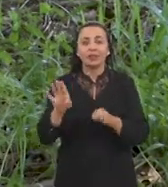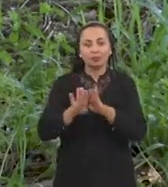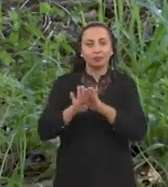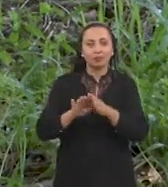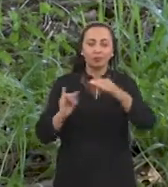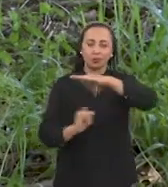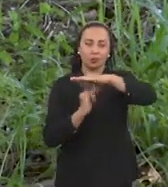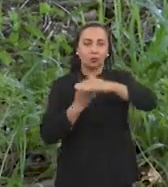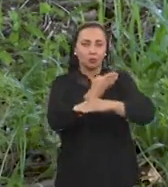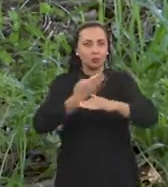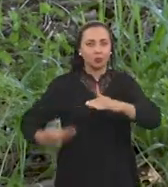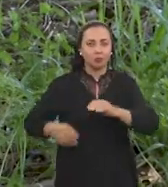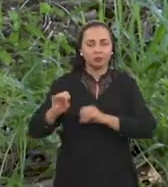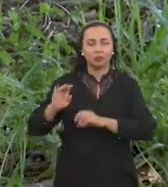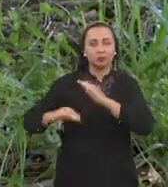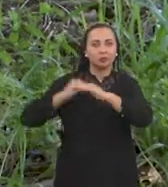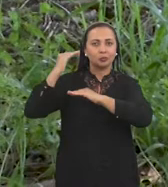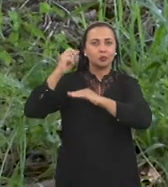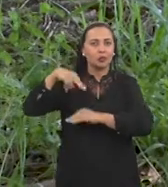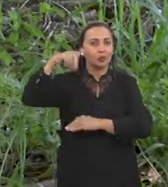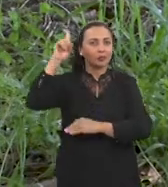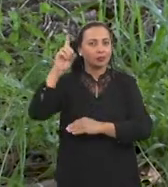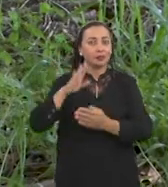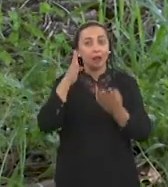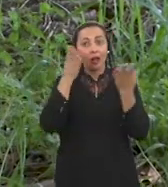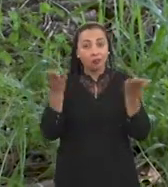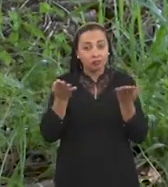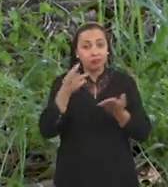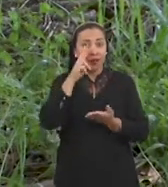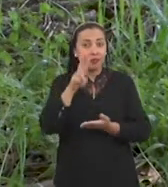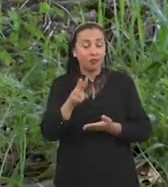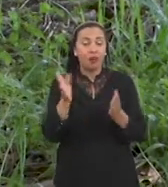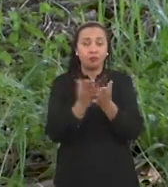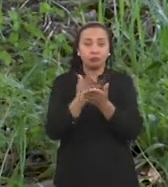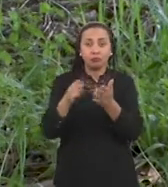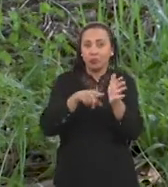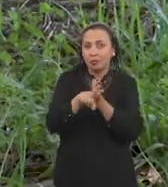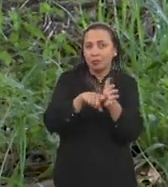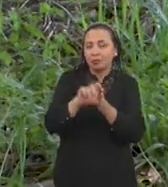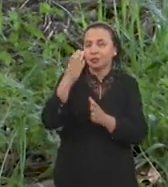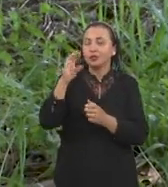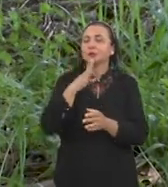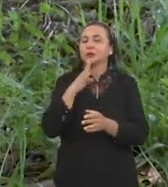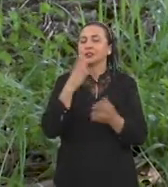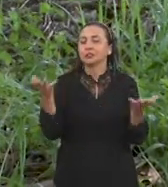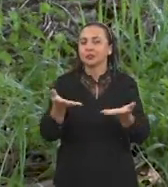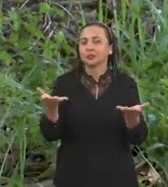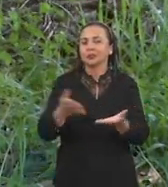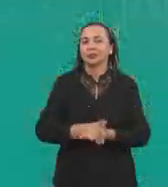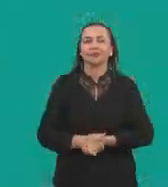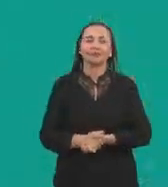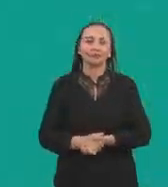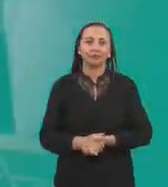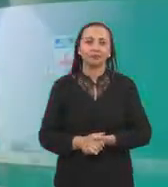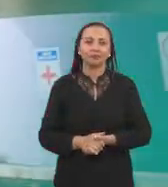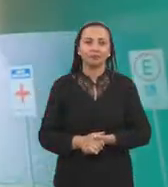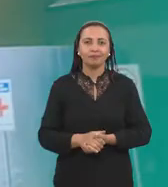e instituições públicas de ensino superior nordestinas. Veja agora algumas das pesquisas científicas que vamos conhecer hoje.